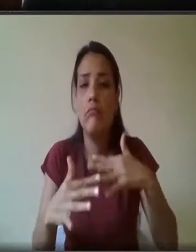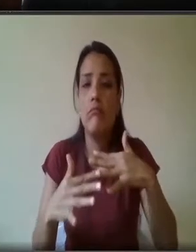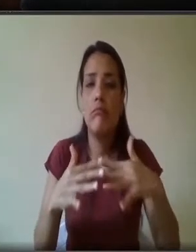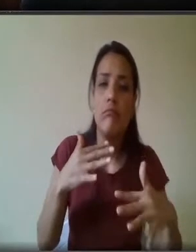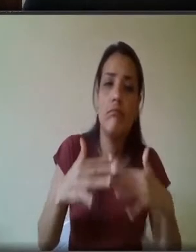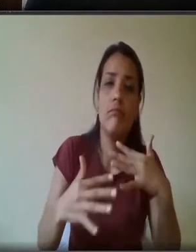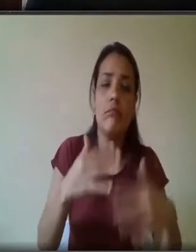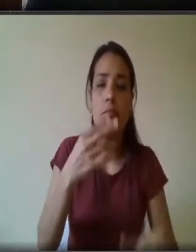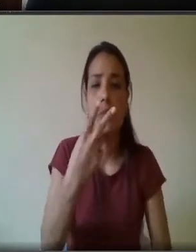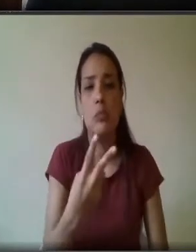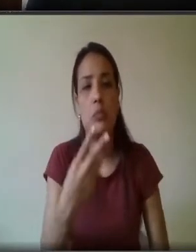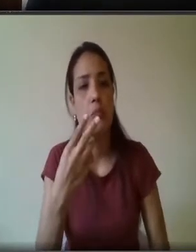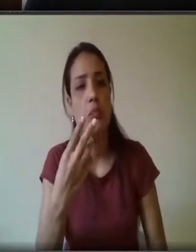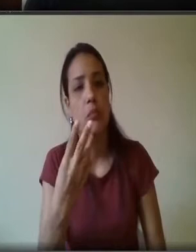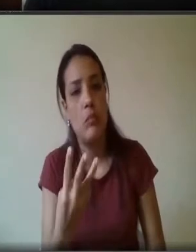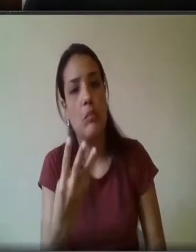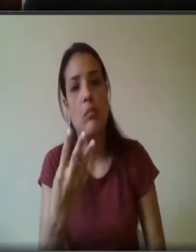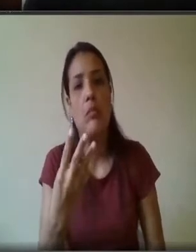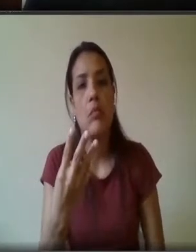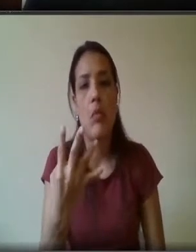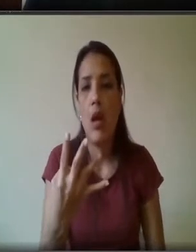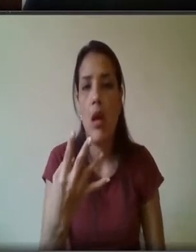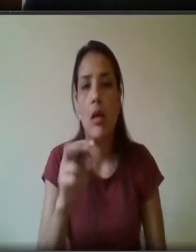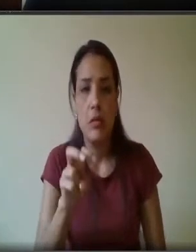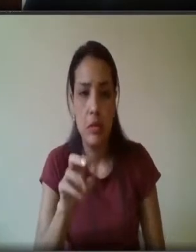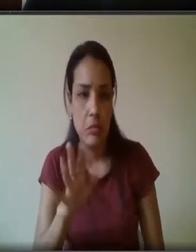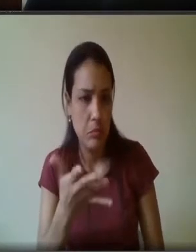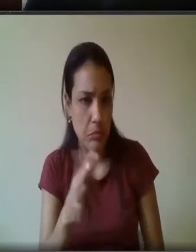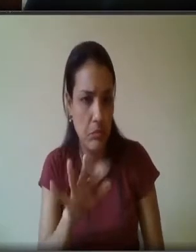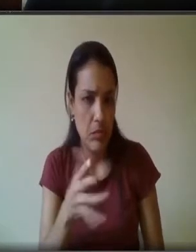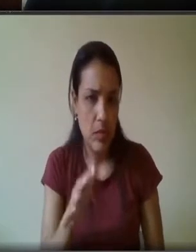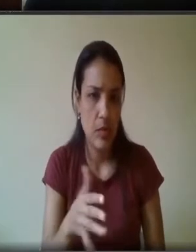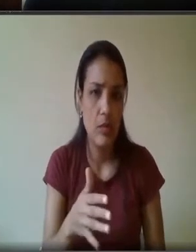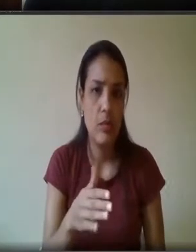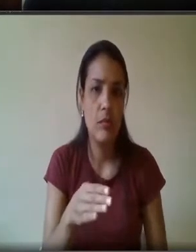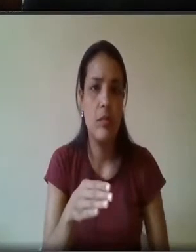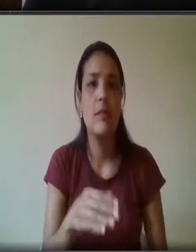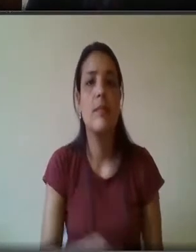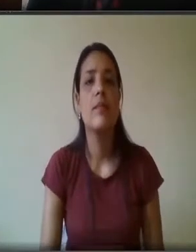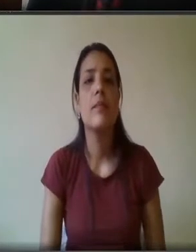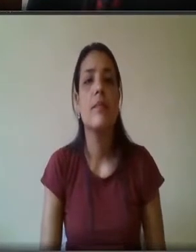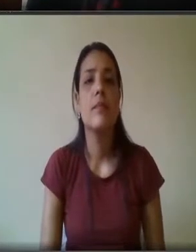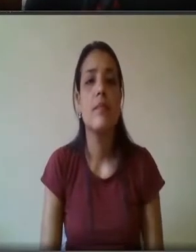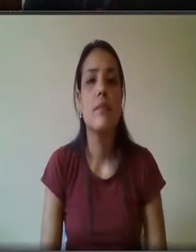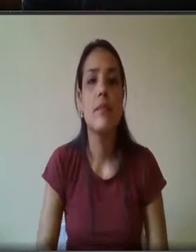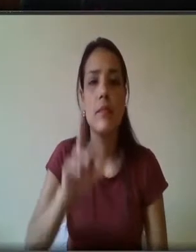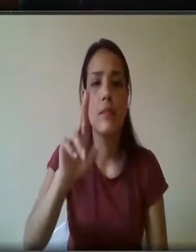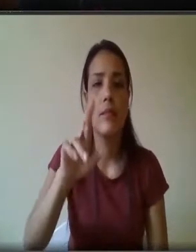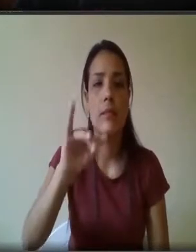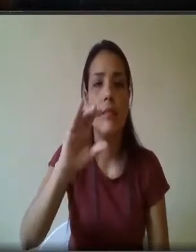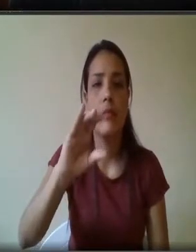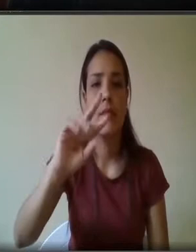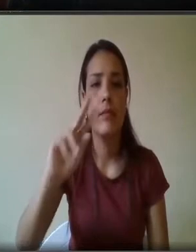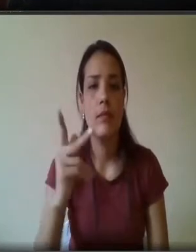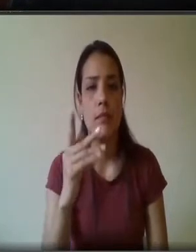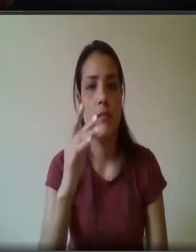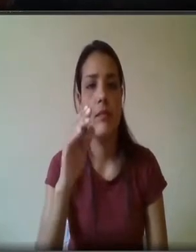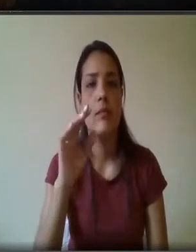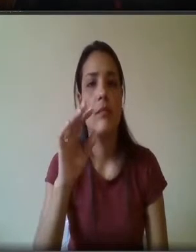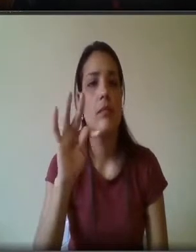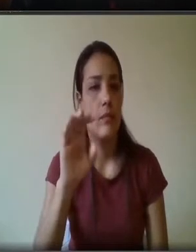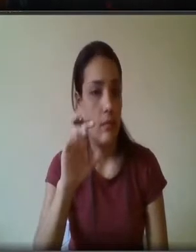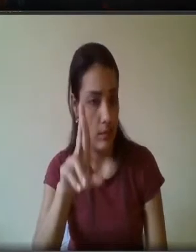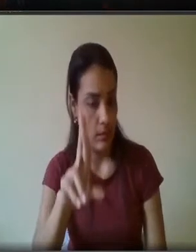5, nessa escala que vocês estão vendo o nome aqui, ó, escala Richter. Quando você tem um tremor abaixo de 5